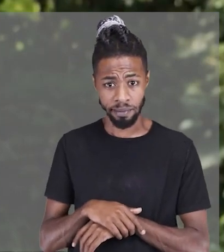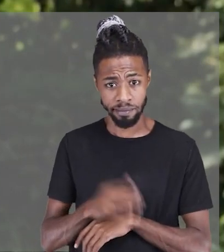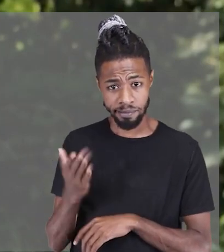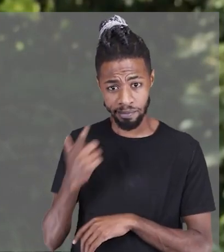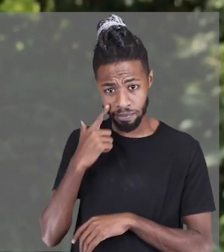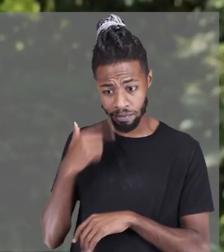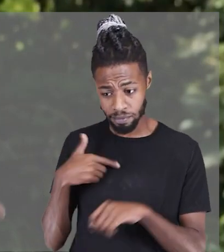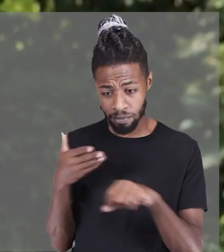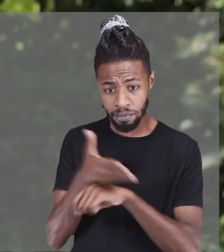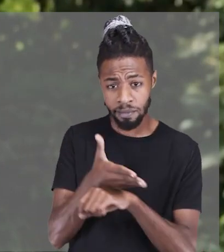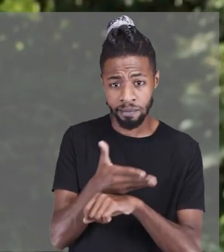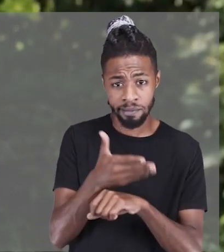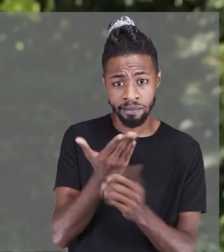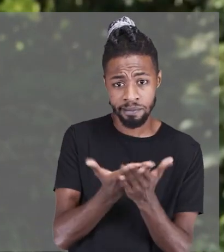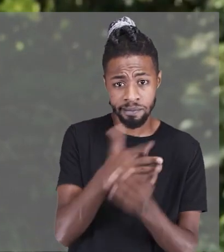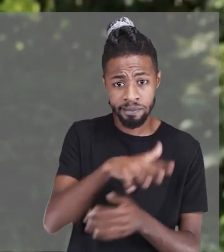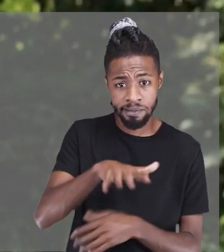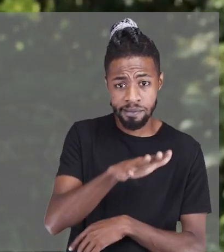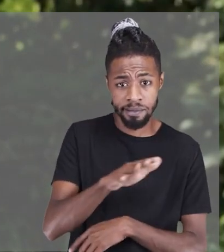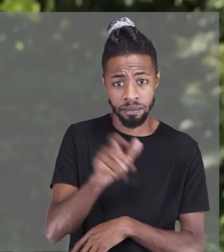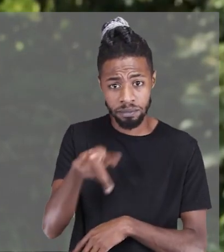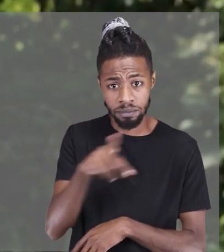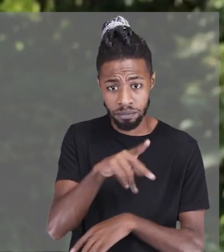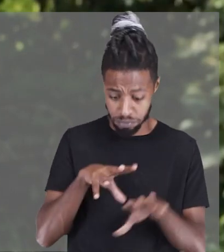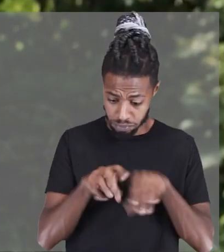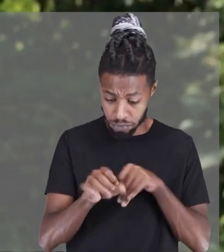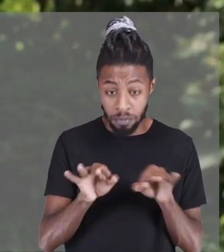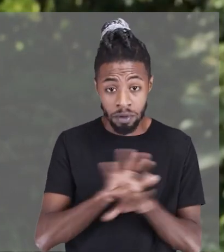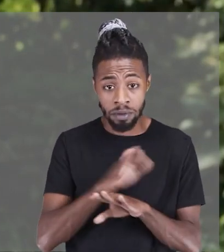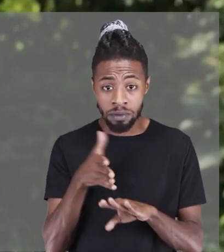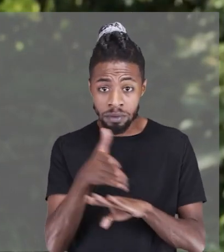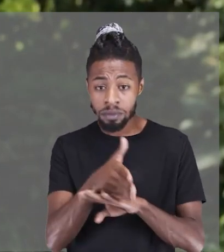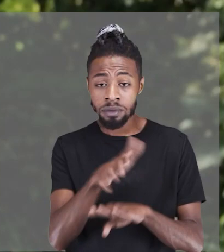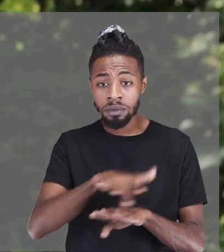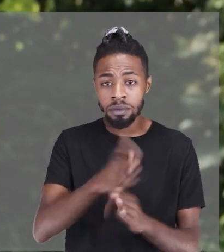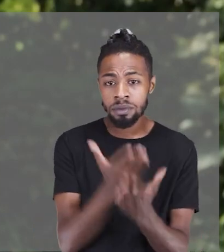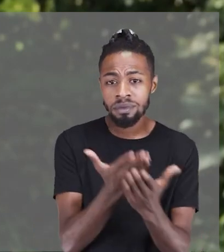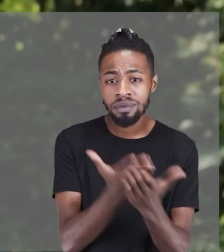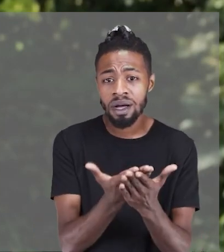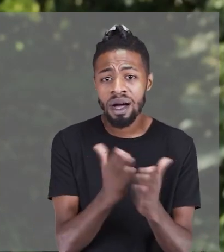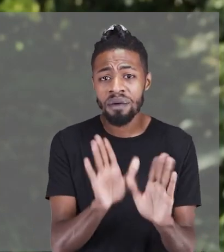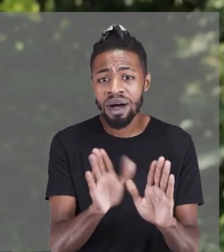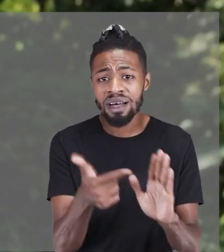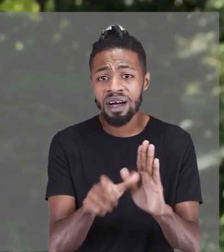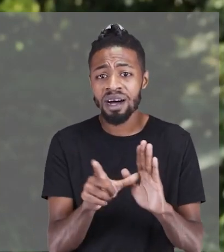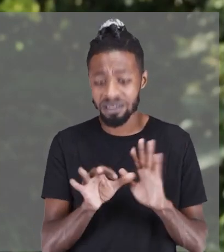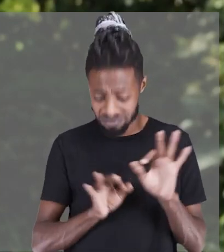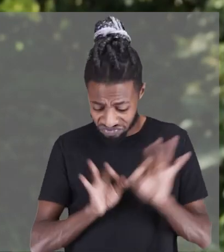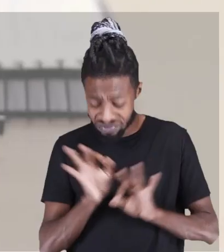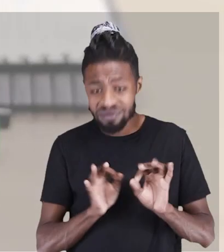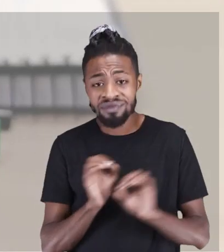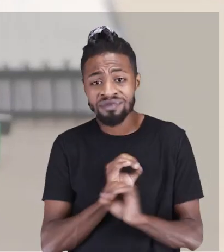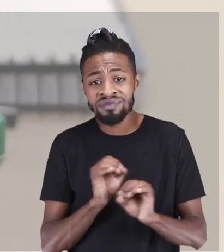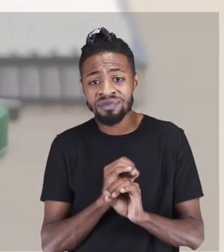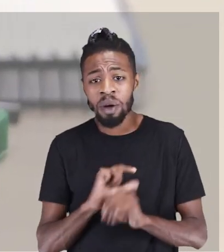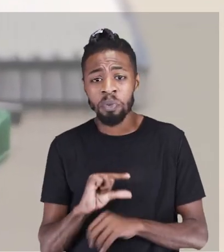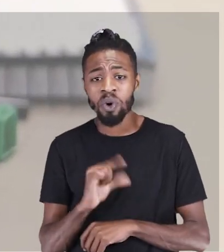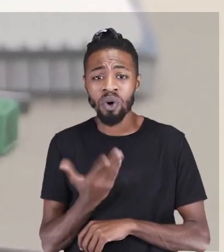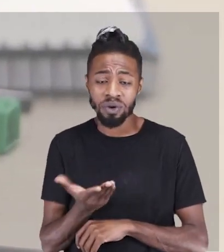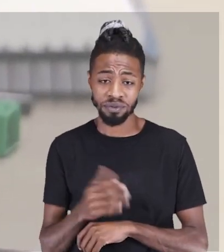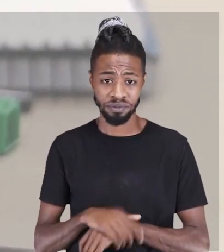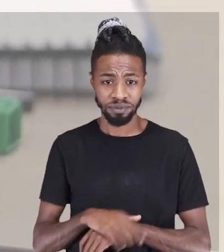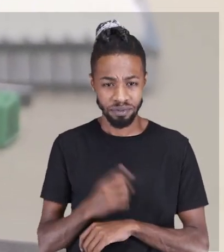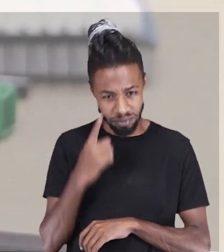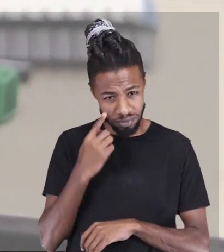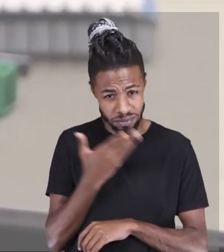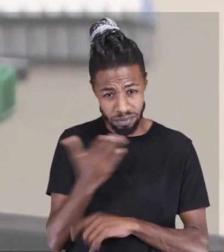aula verdes, muitas vezes com pouco preparo para lidar com o público que eles precisam. Nós temos estudos